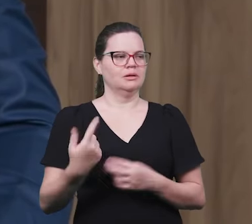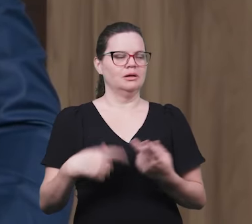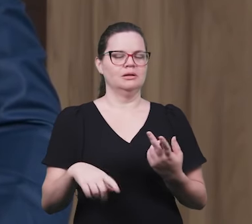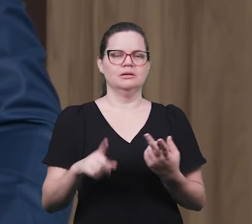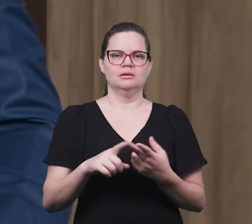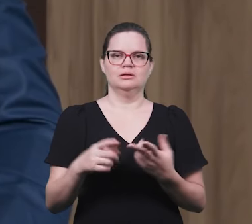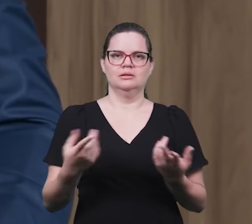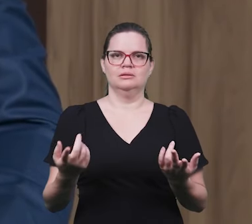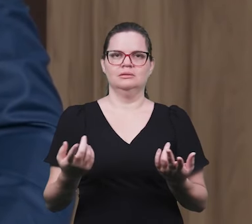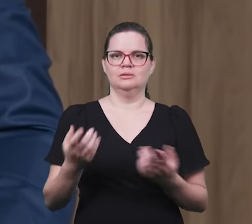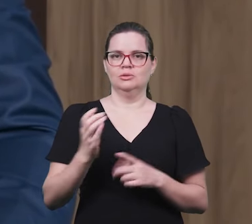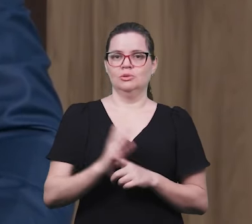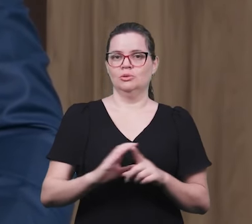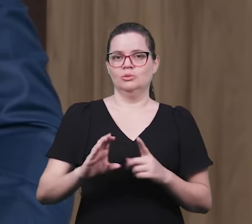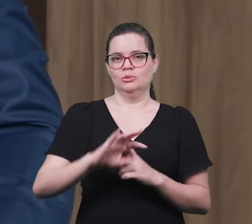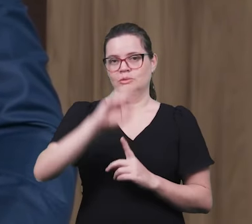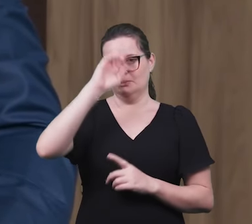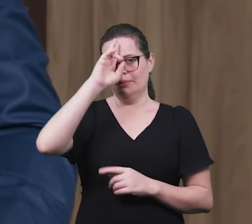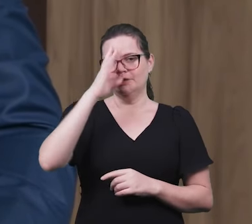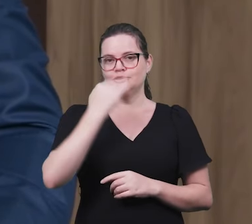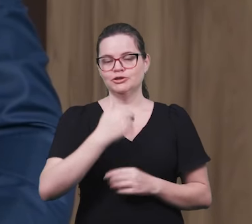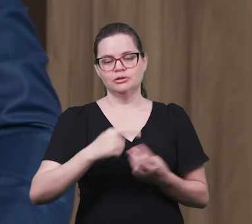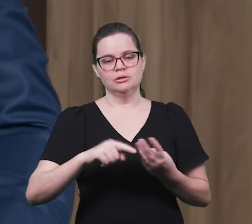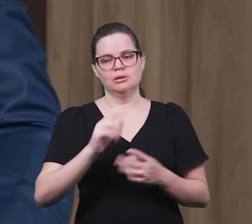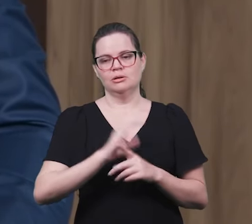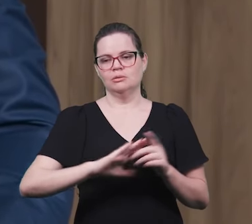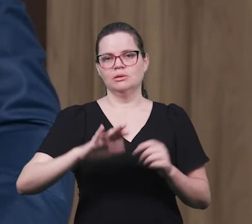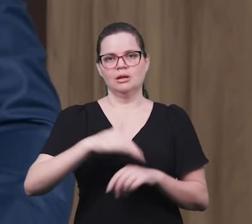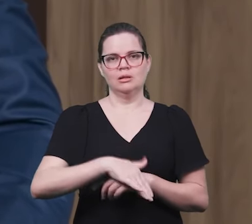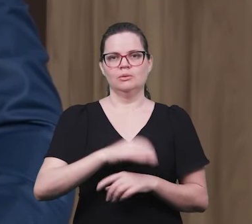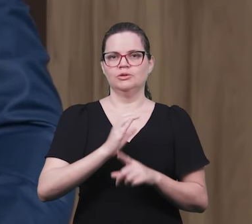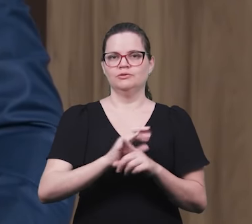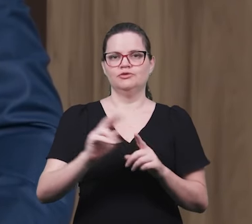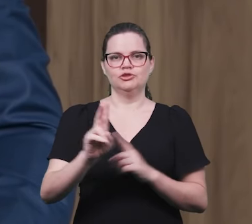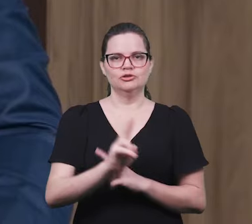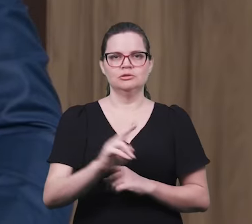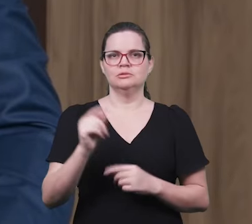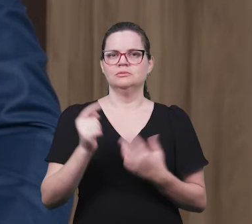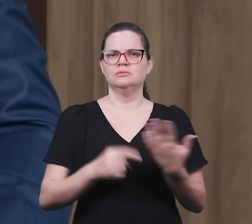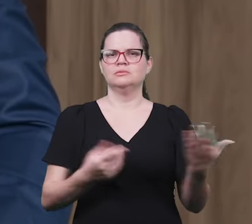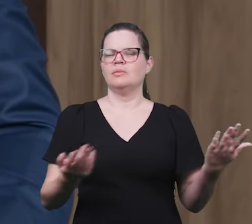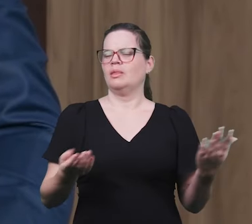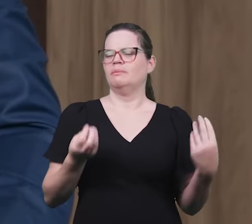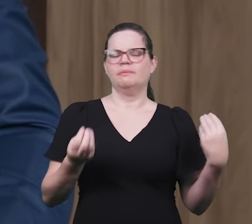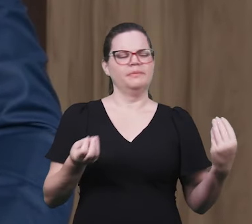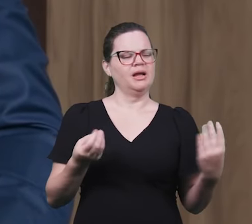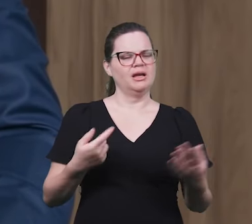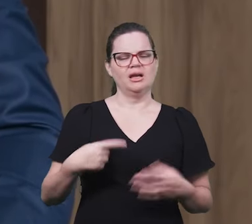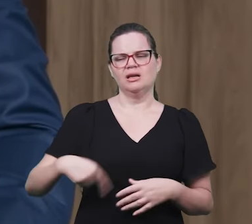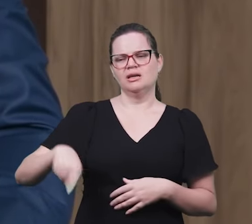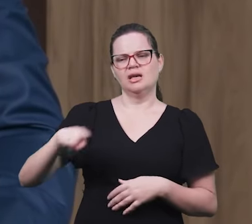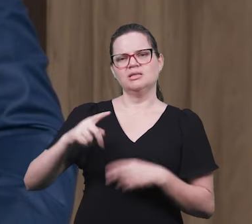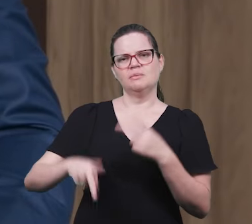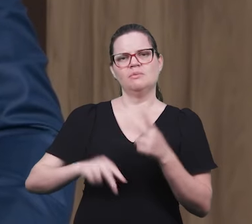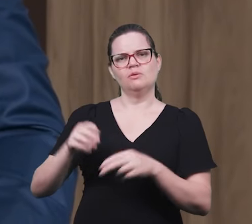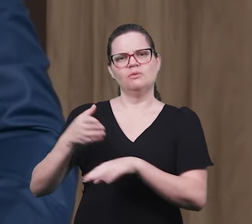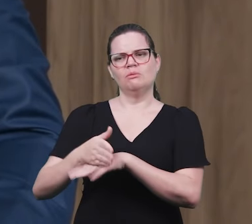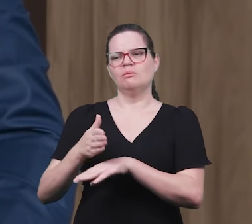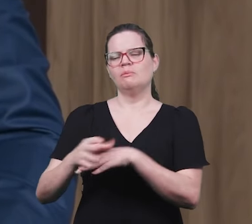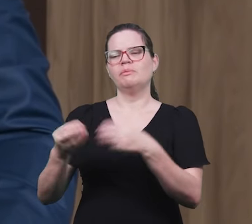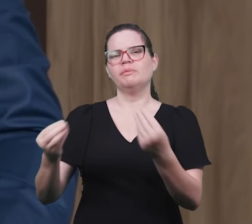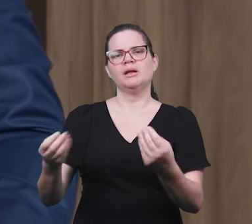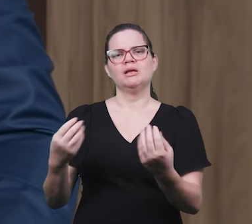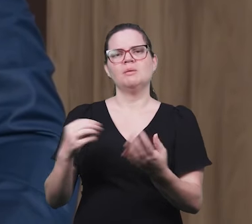no início, é o culto ao meio-dia, é o culto à noite, é a vigília. Onde é que esse povo encontra motivo? Nós encontramos motivo